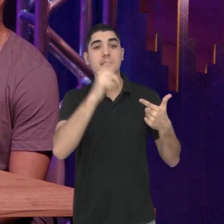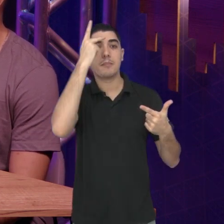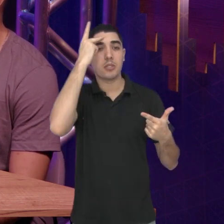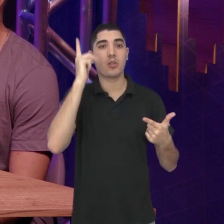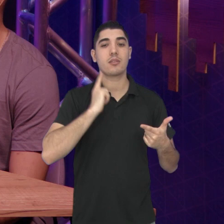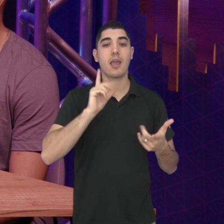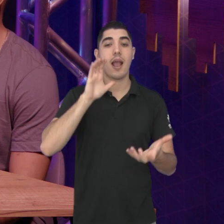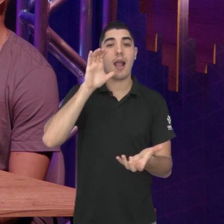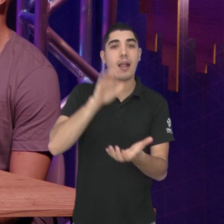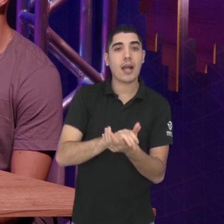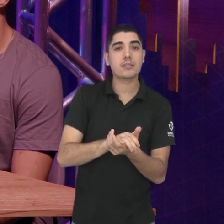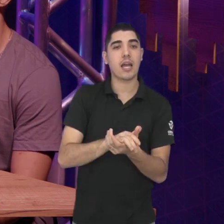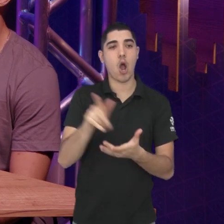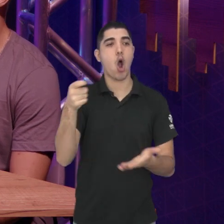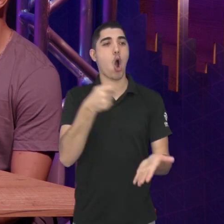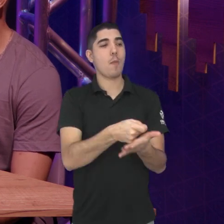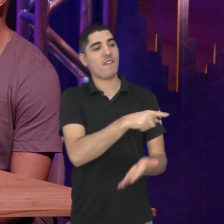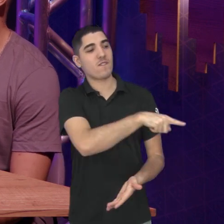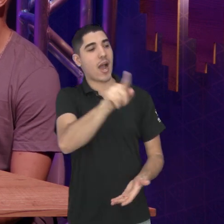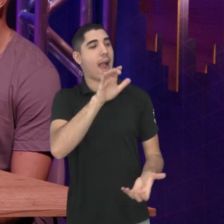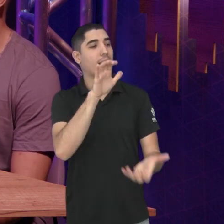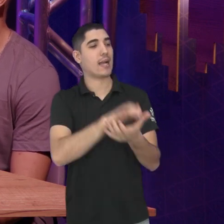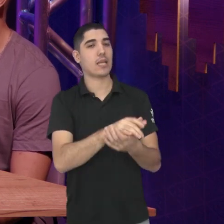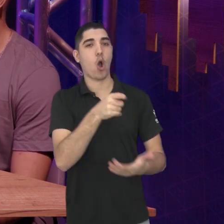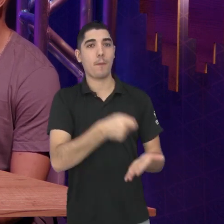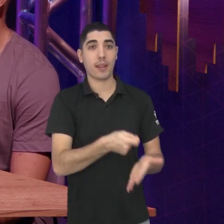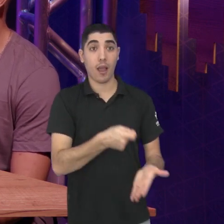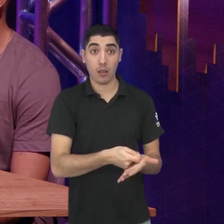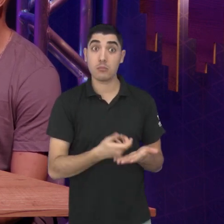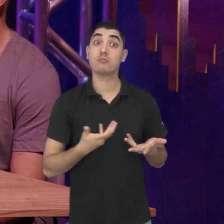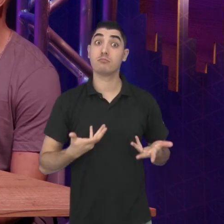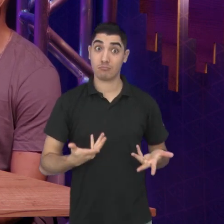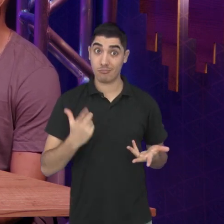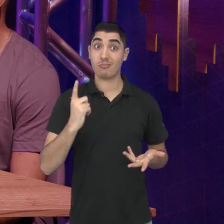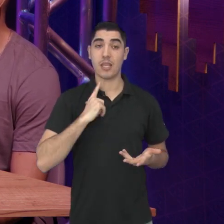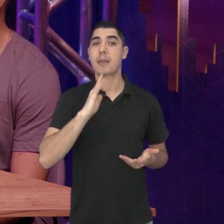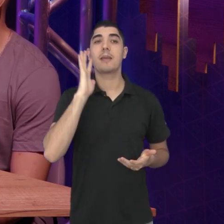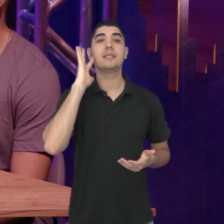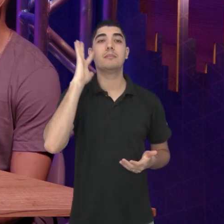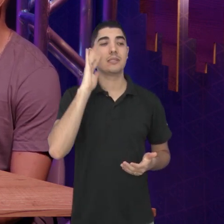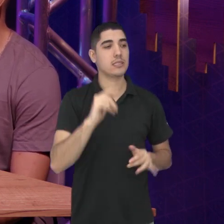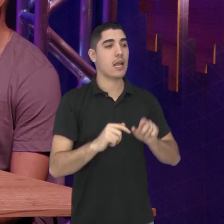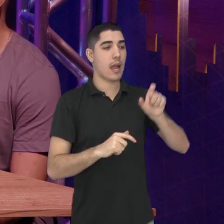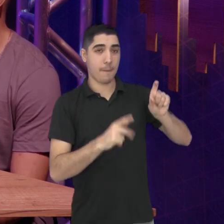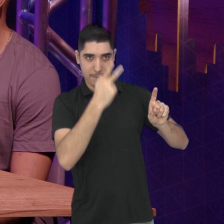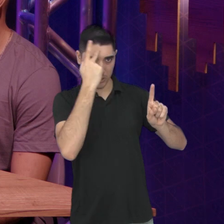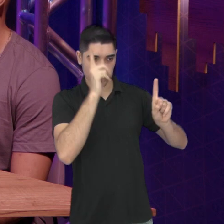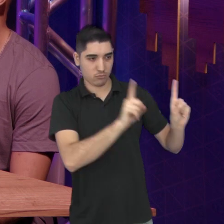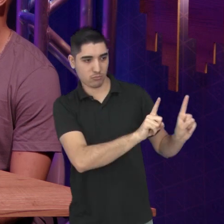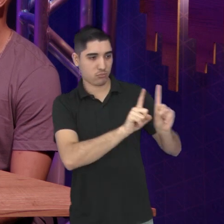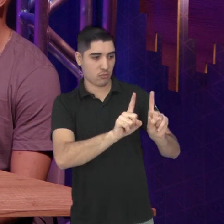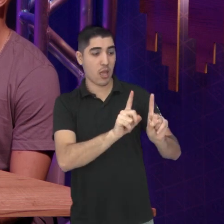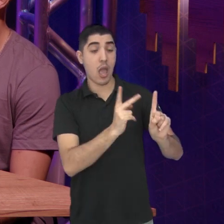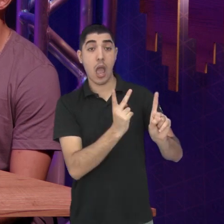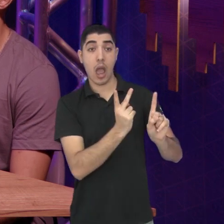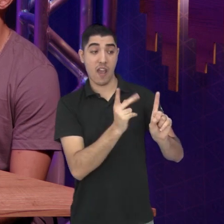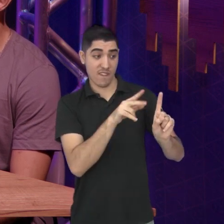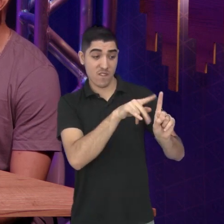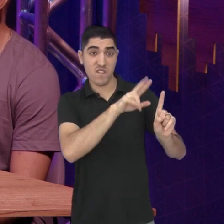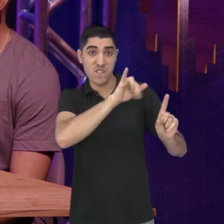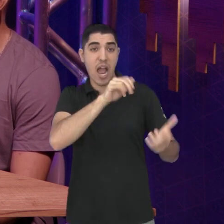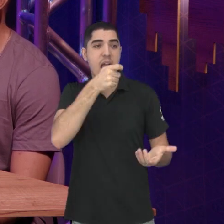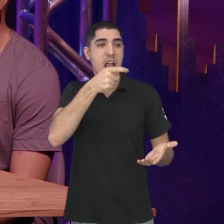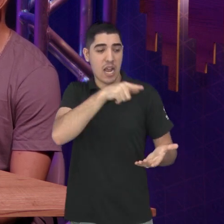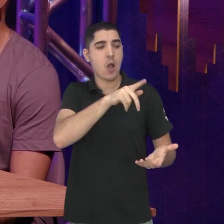por casamentos forçados. Então, casar sem consentimento também é considerado